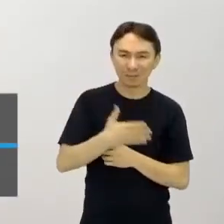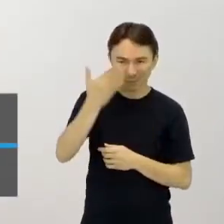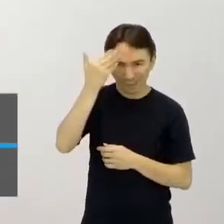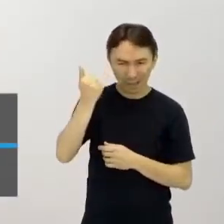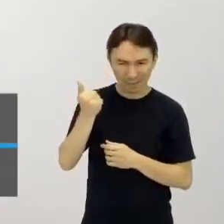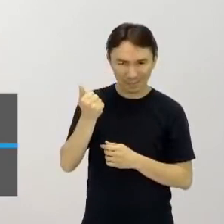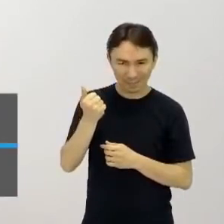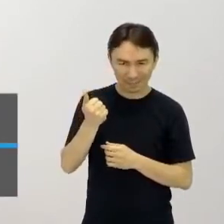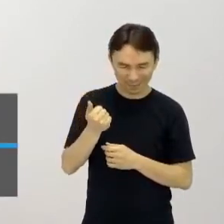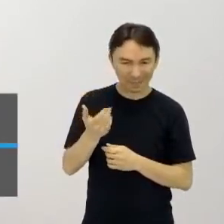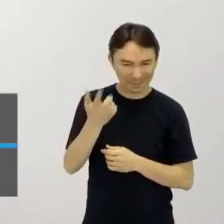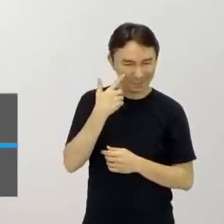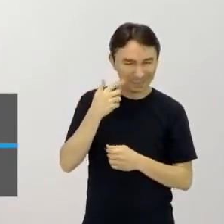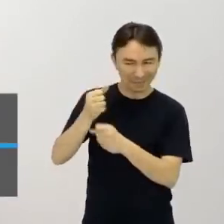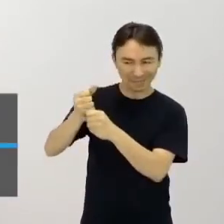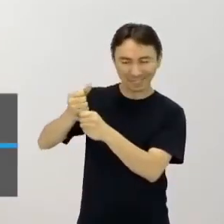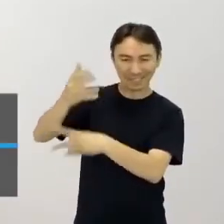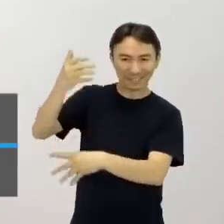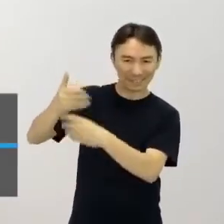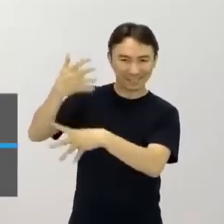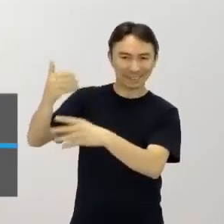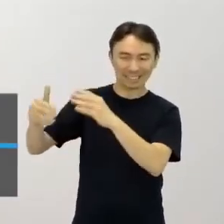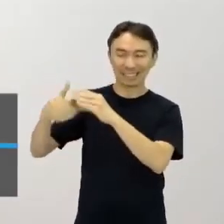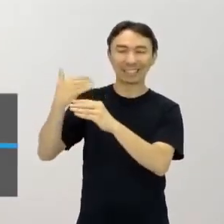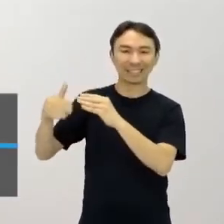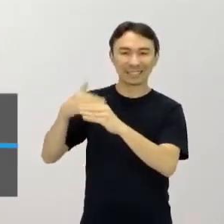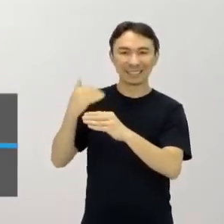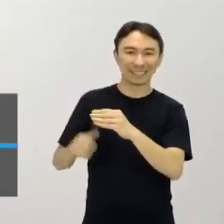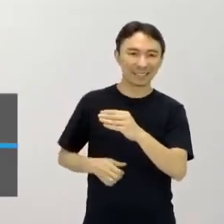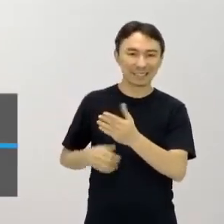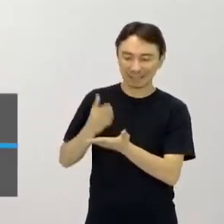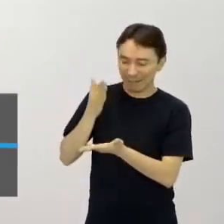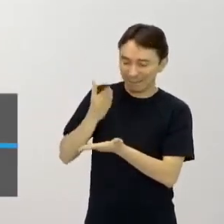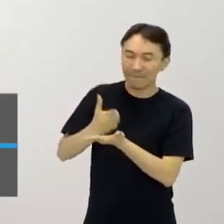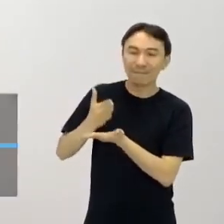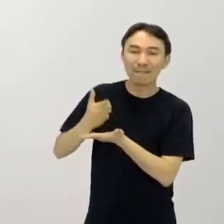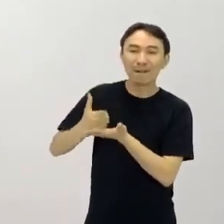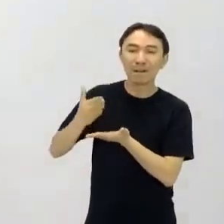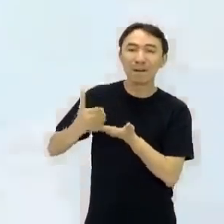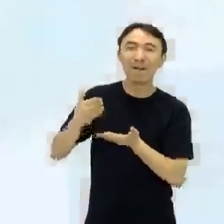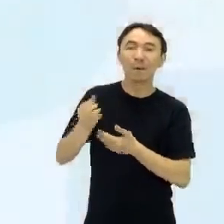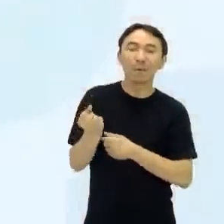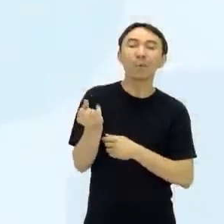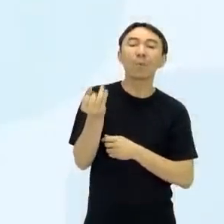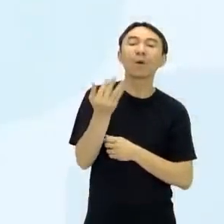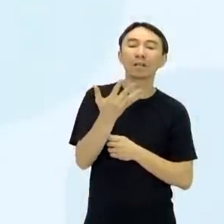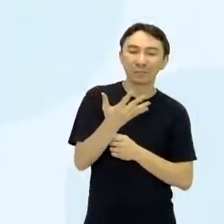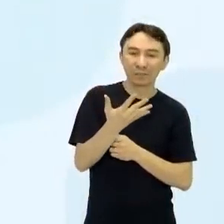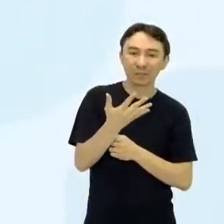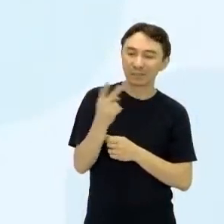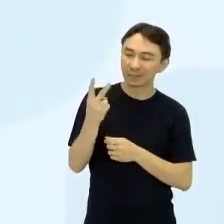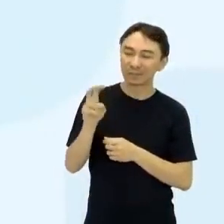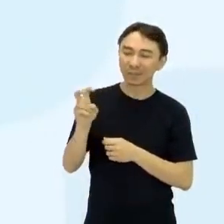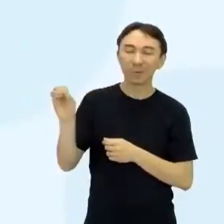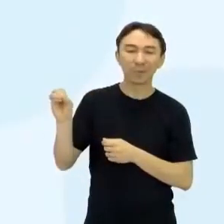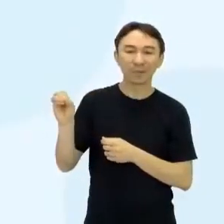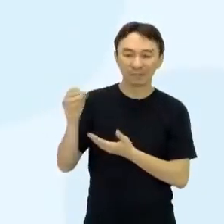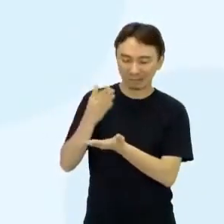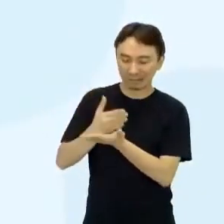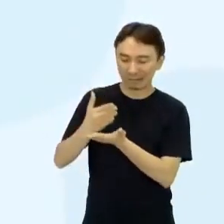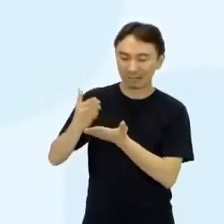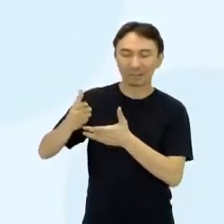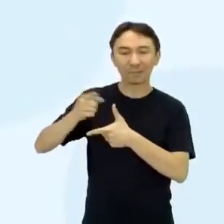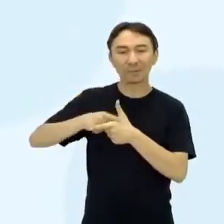nem dar tempo para vocês. Já escreve aí para mim, em quantos pedaços nós deveríamos dividir esses 250? Já